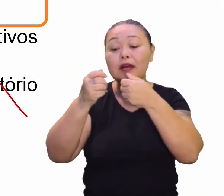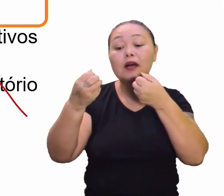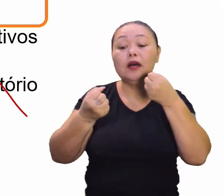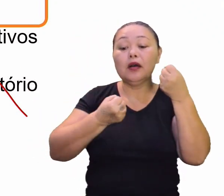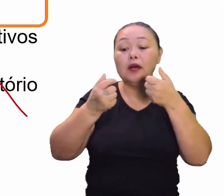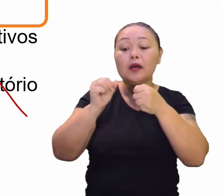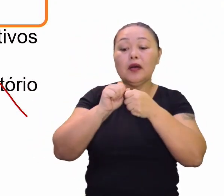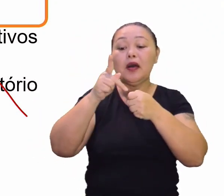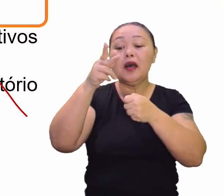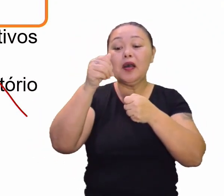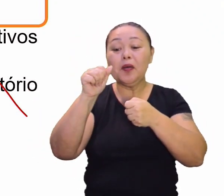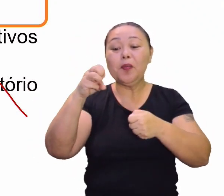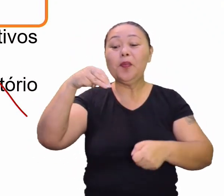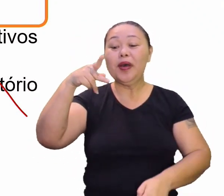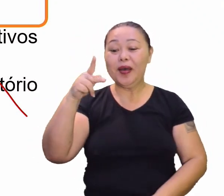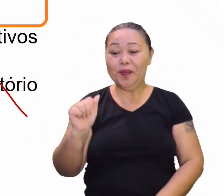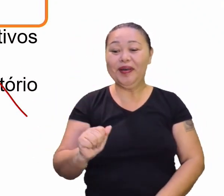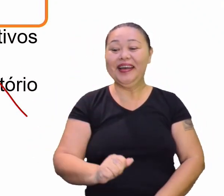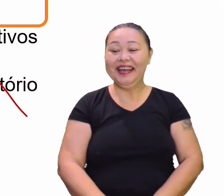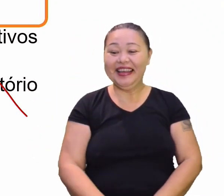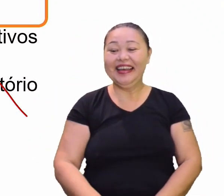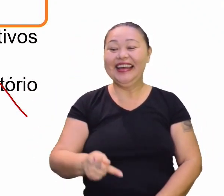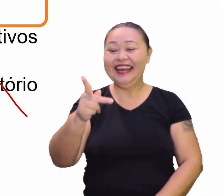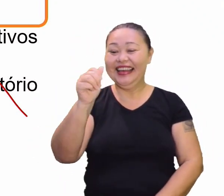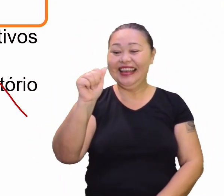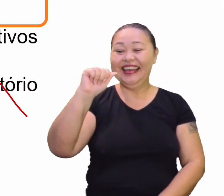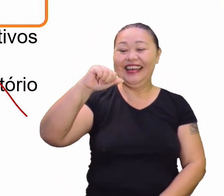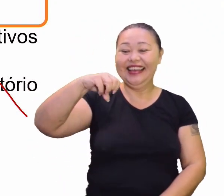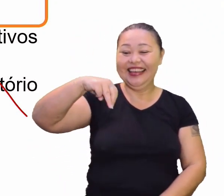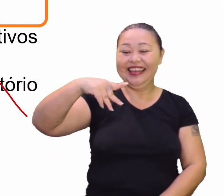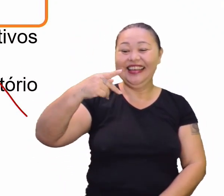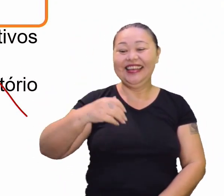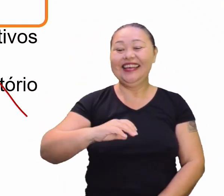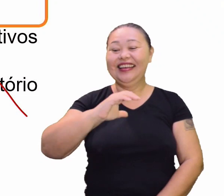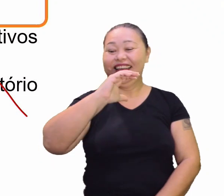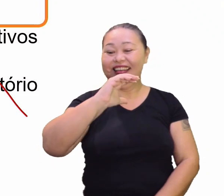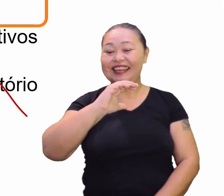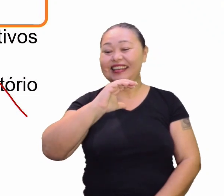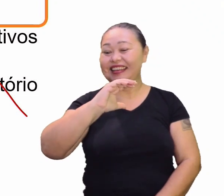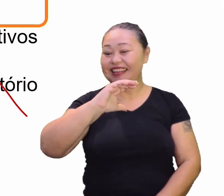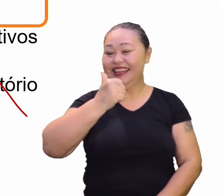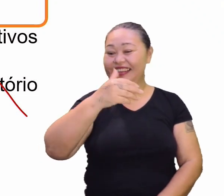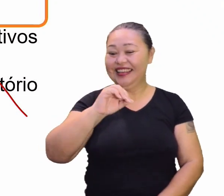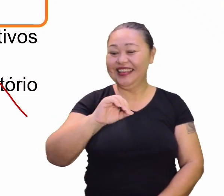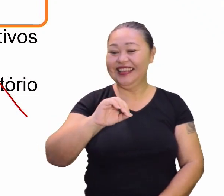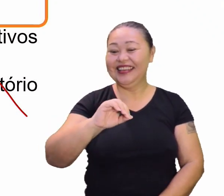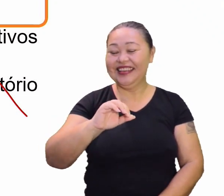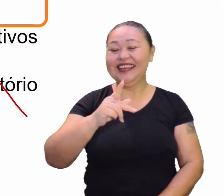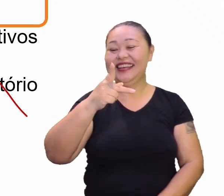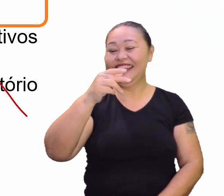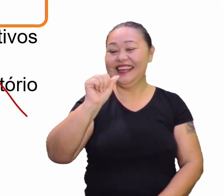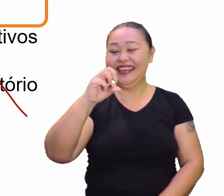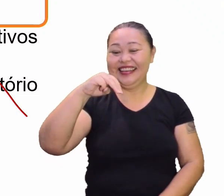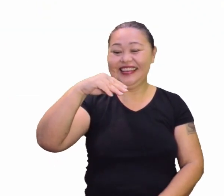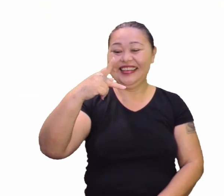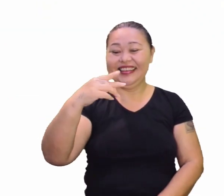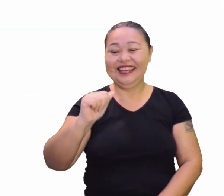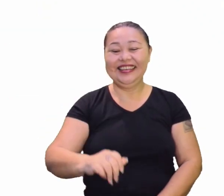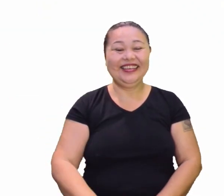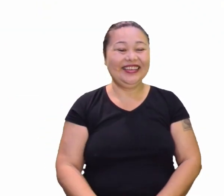da época? Pampa. Pampa, né? É. Ah, Era C10. C10. C10 não sei se não, mas a Pampa eu